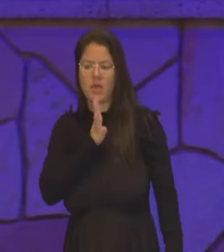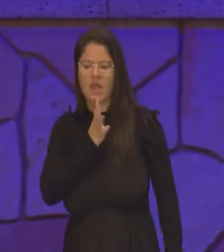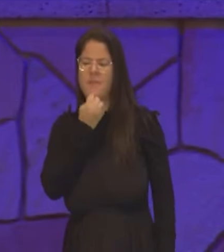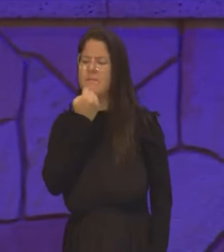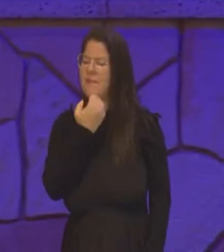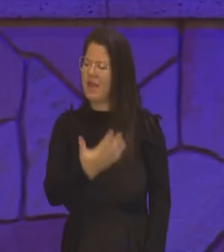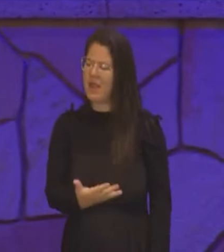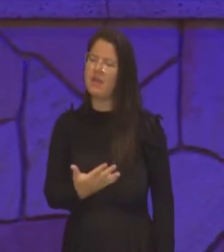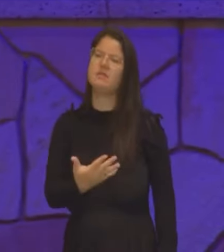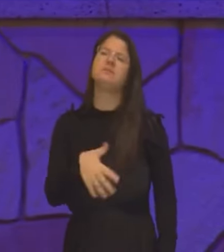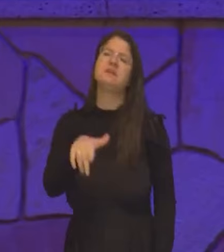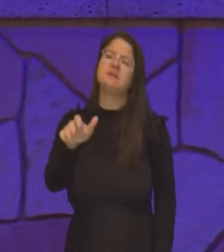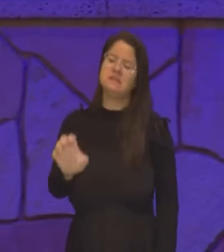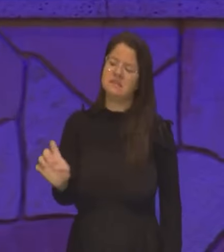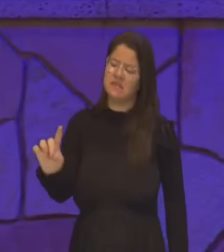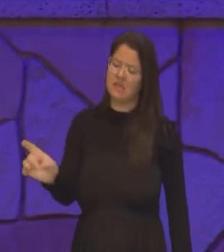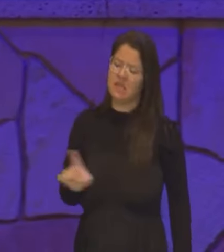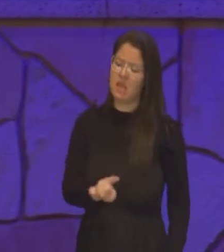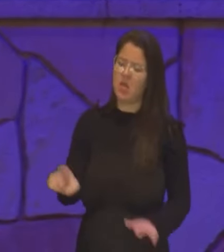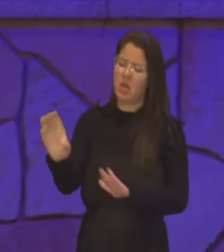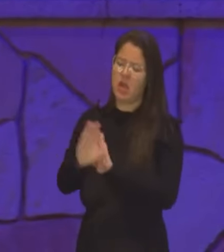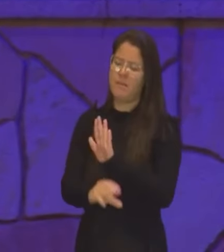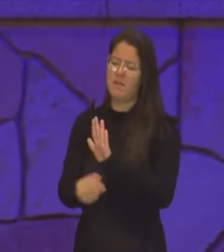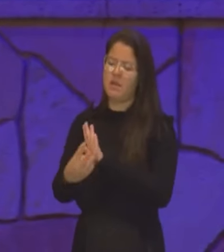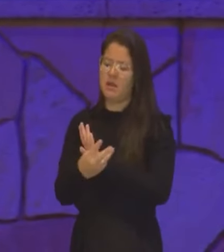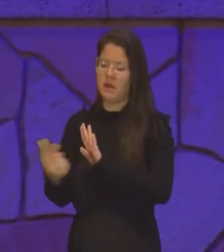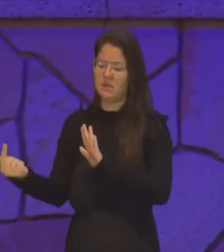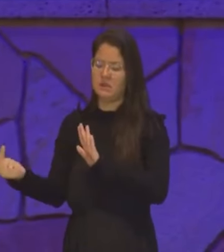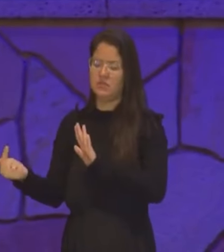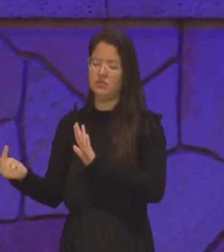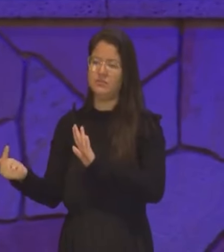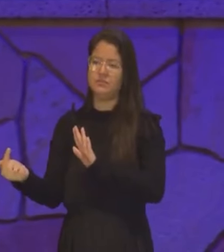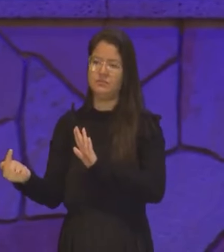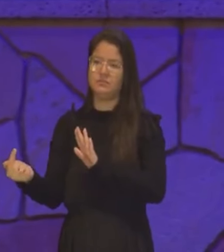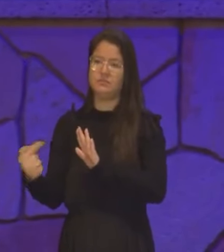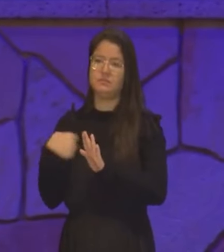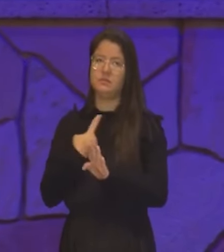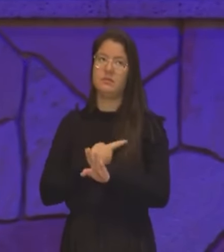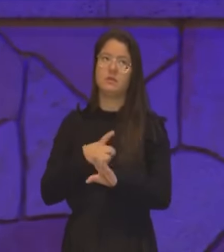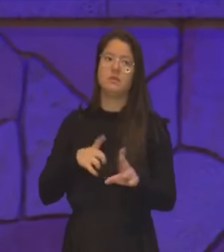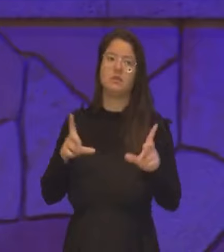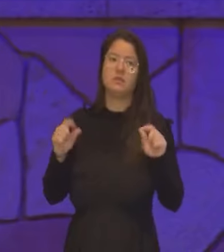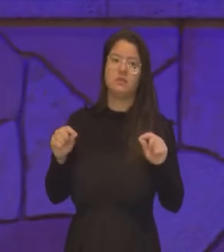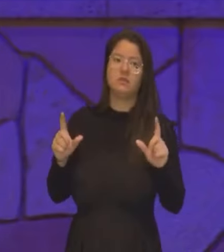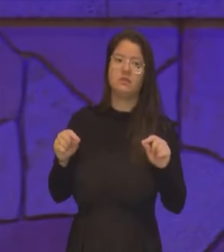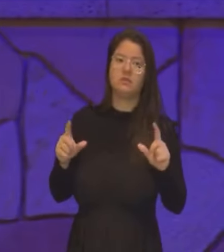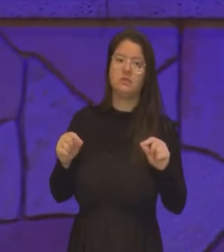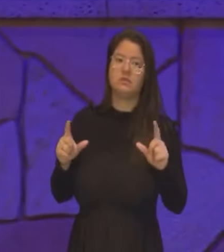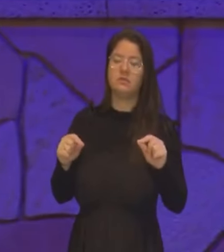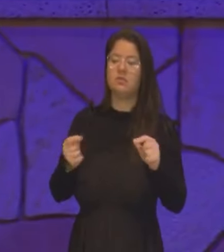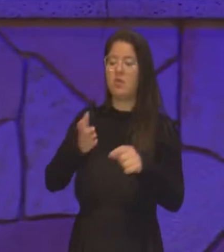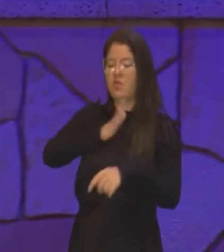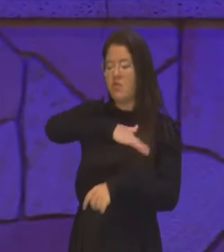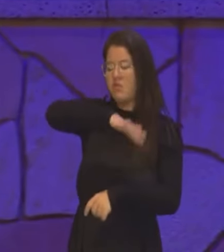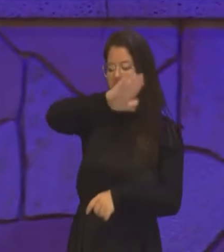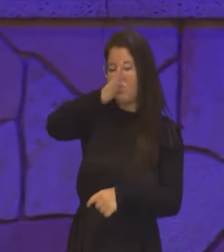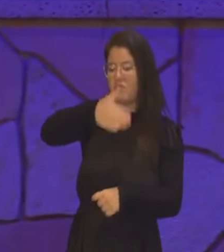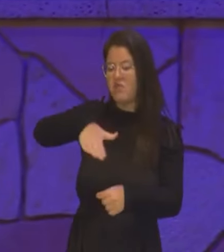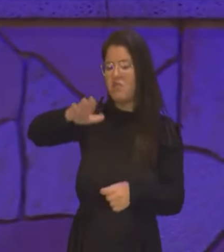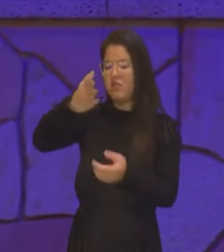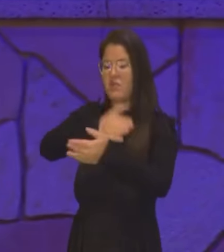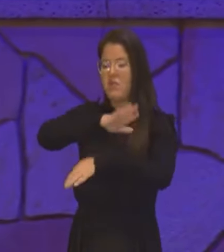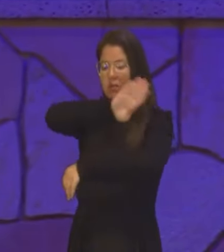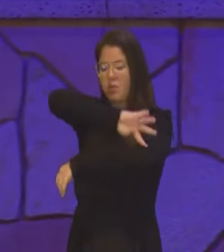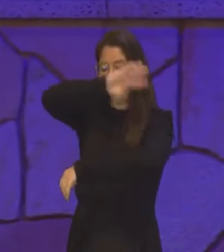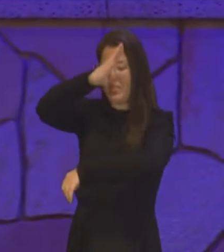bem a passagem de Ezequiel no capítulo 37, em que nós temos o vale de ossos